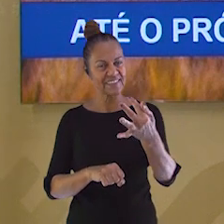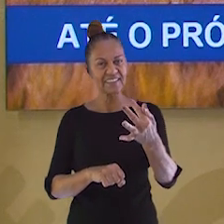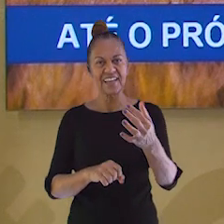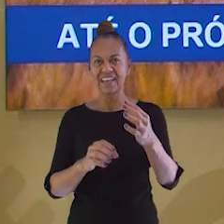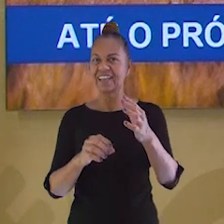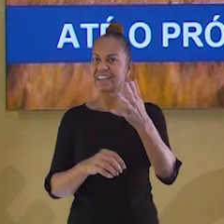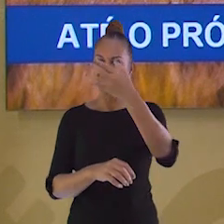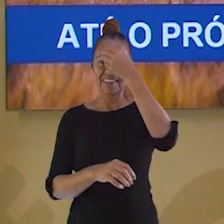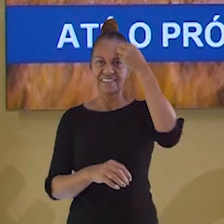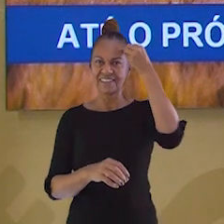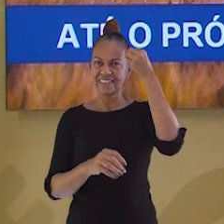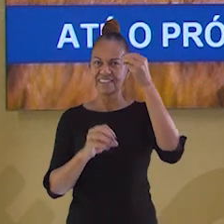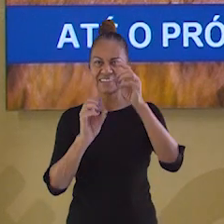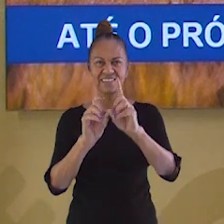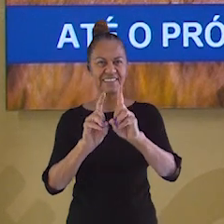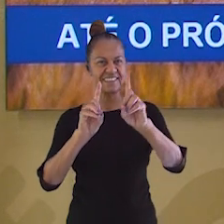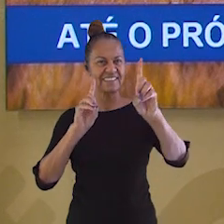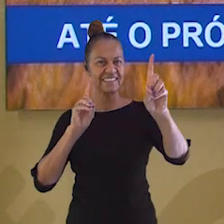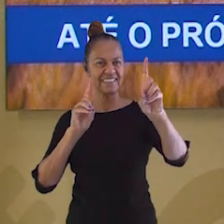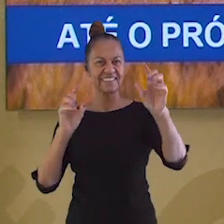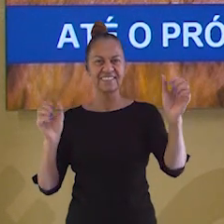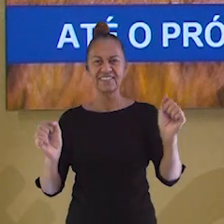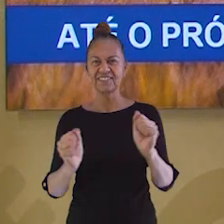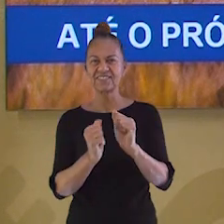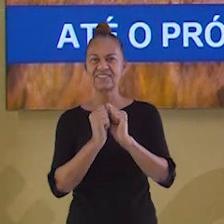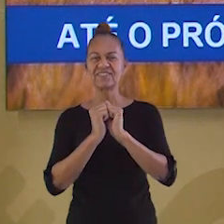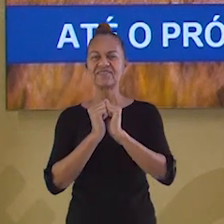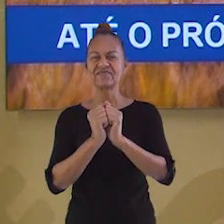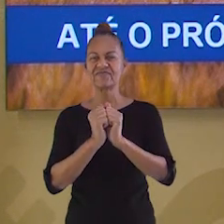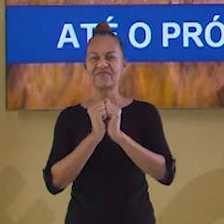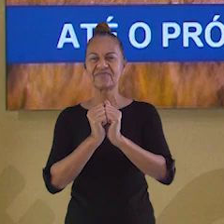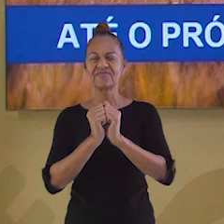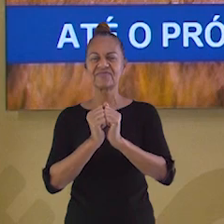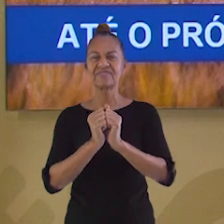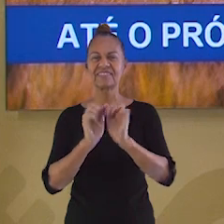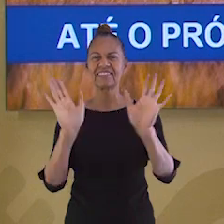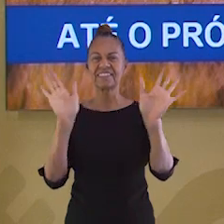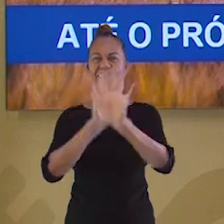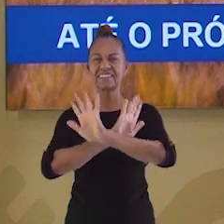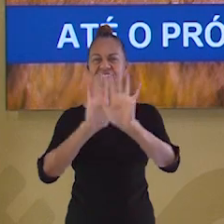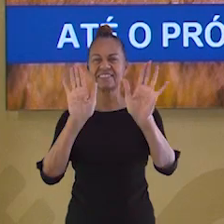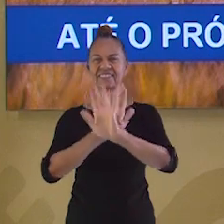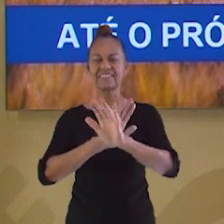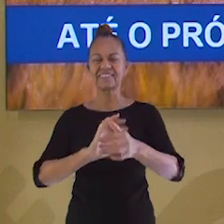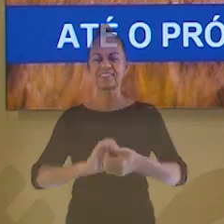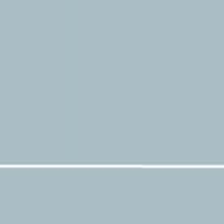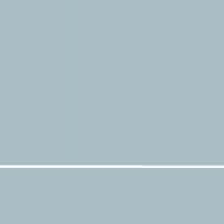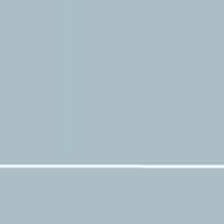programa e não se esqueçam, mesmo distantes, estamos juntos. Tchau, galera!